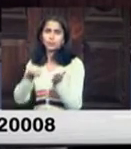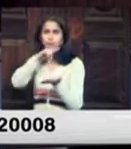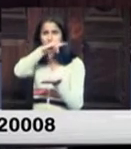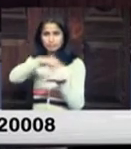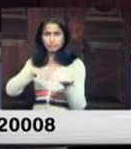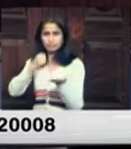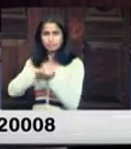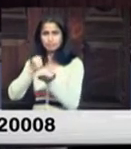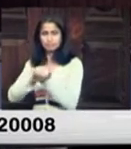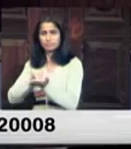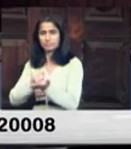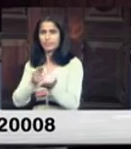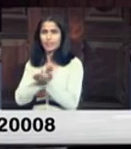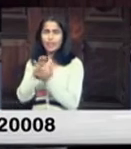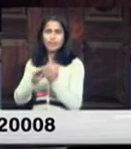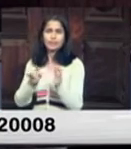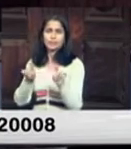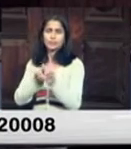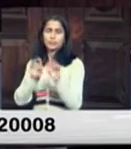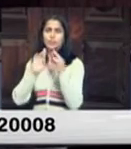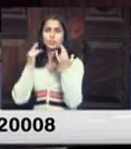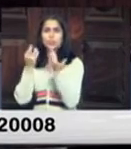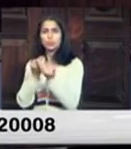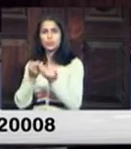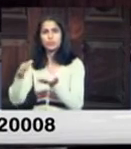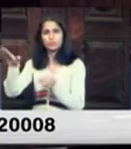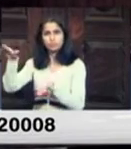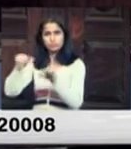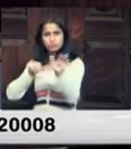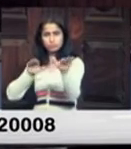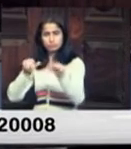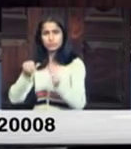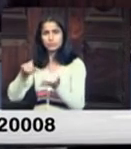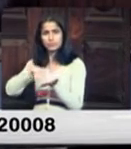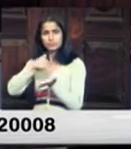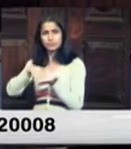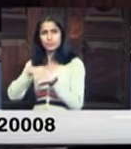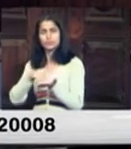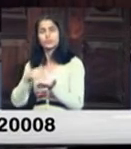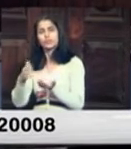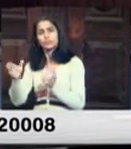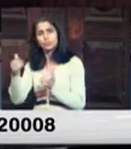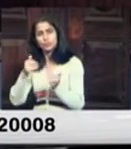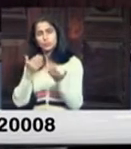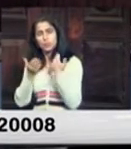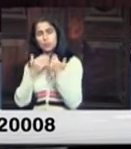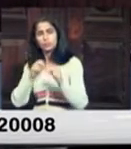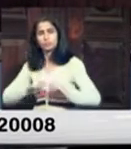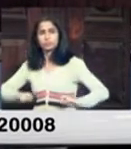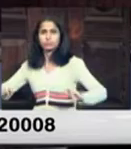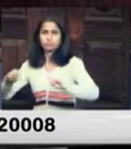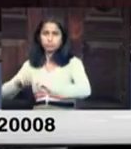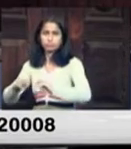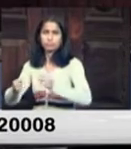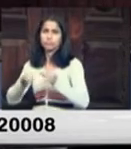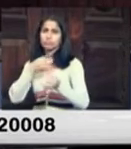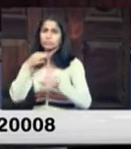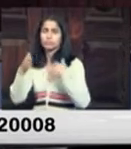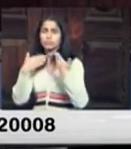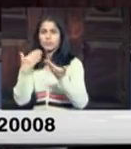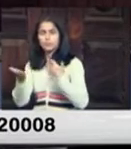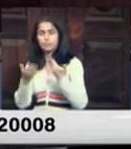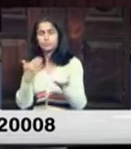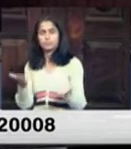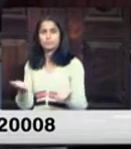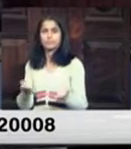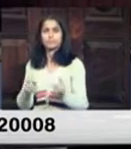nenhuma reunião provocada pela Secretaria, por nenhuma instância da Secretaria, para argumentar sobre a possibilidade, a